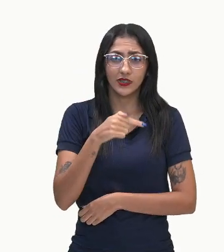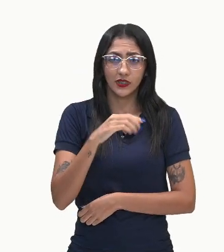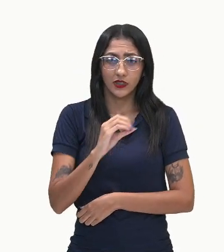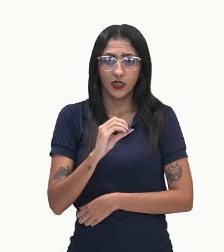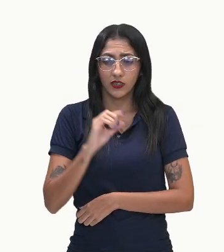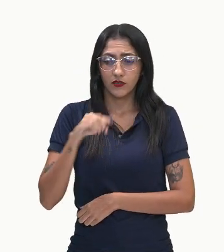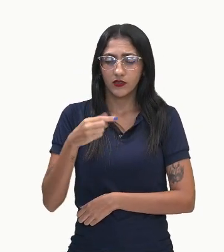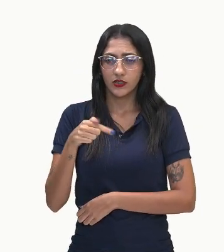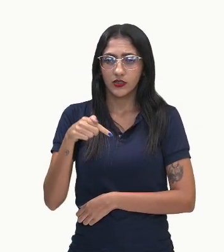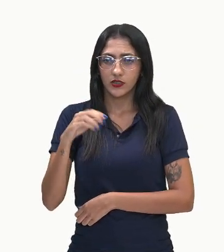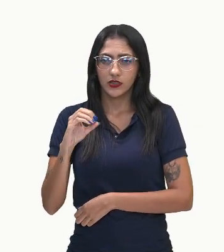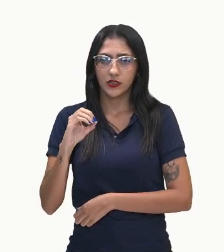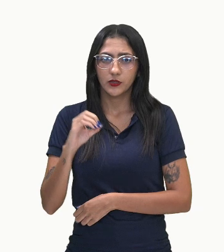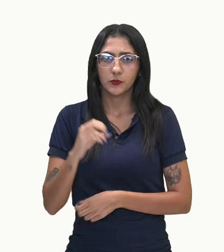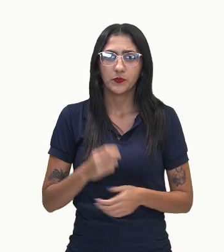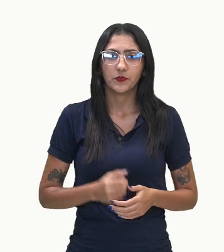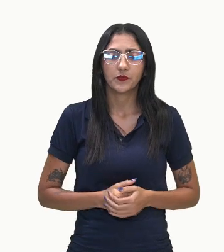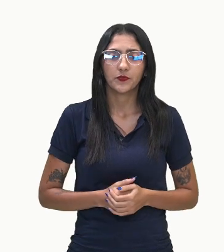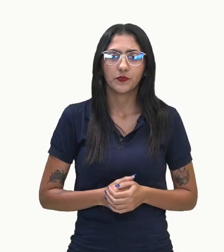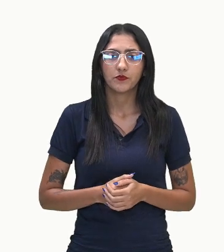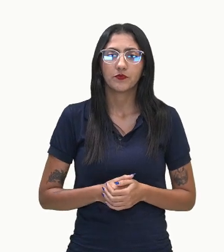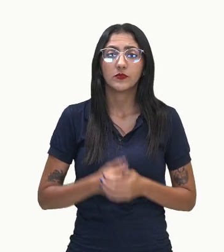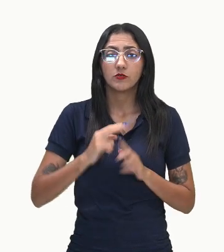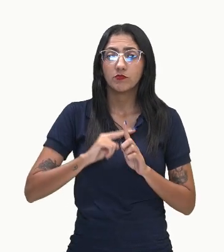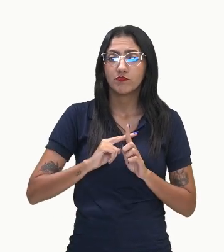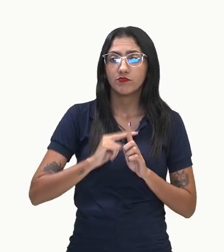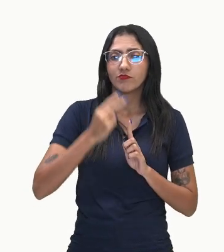70,70. Ou seja, será um aumento de R$